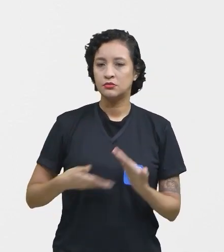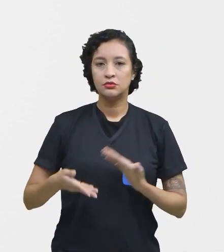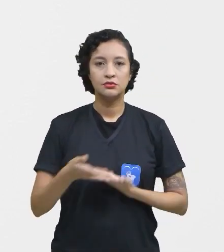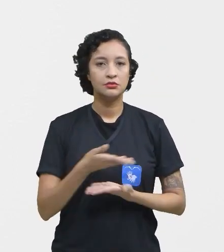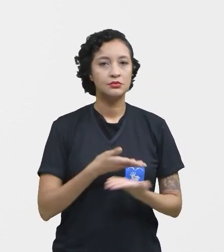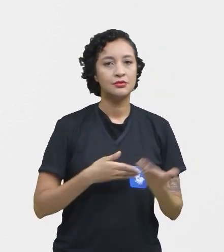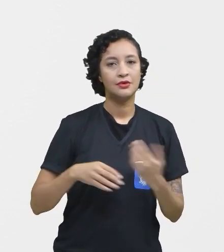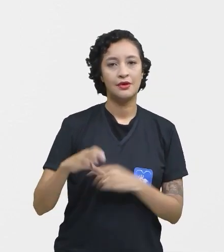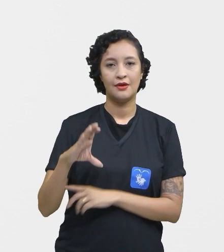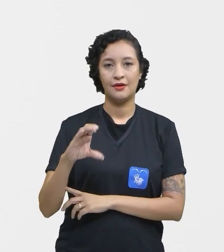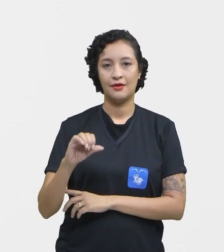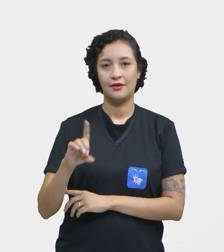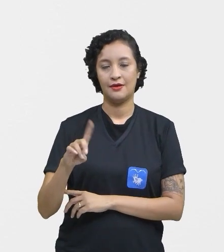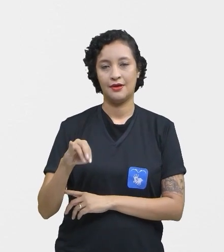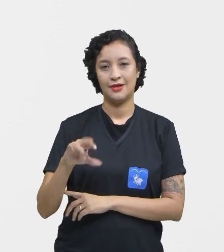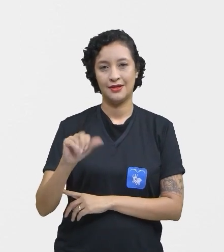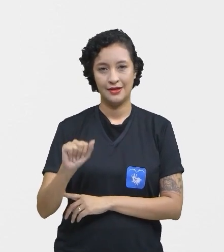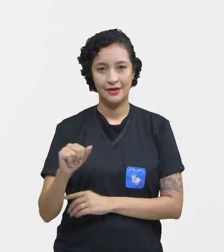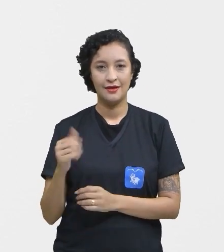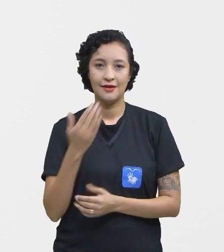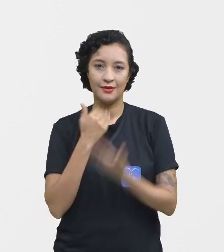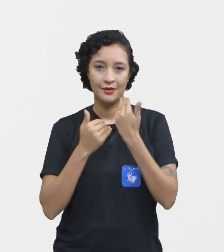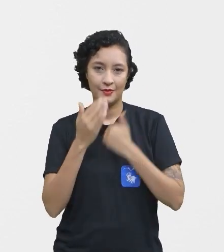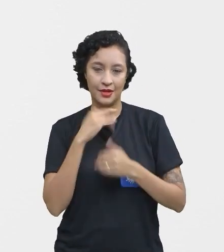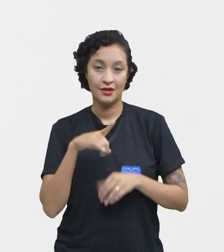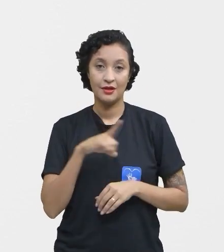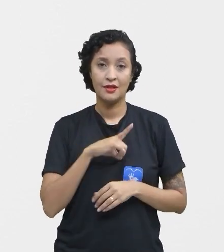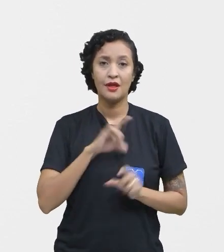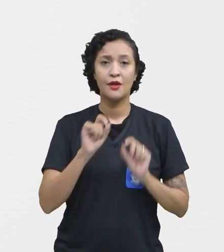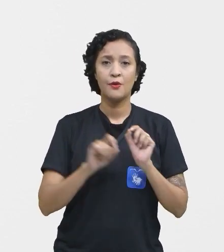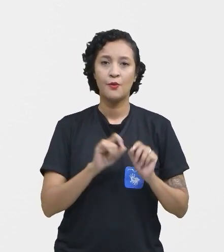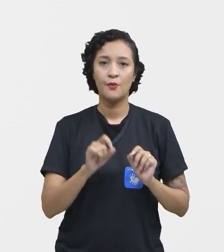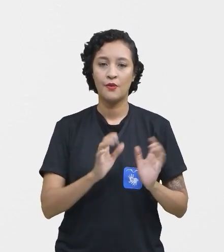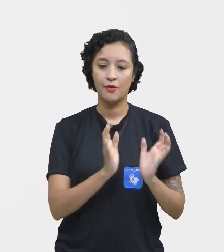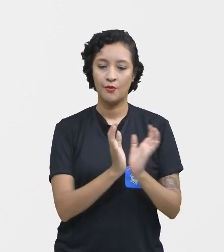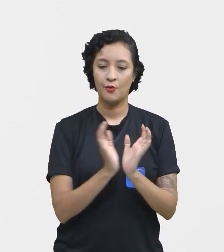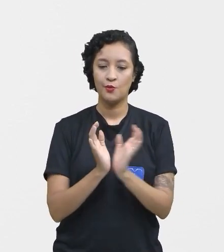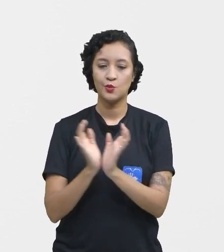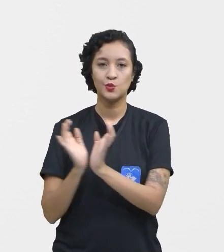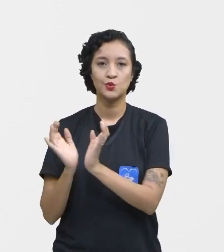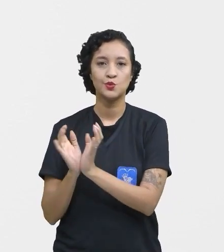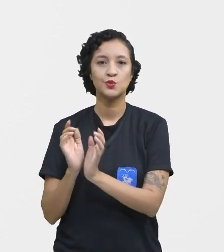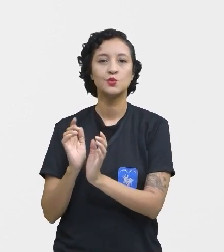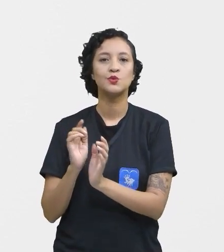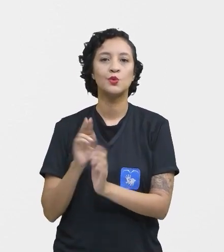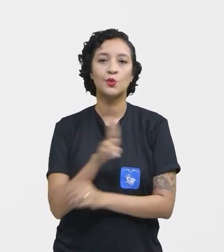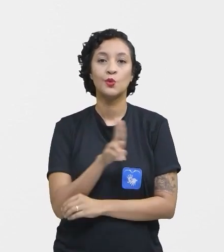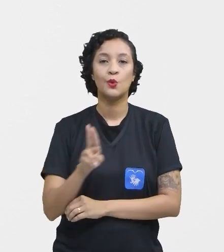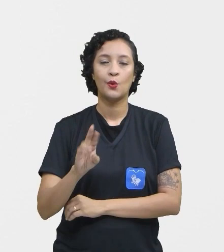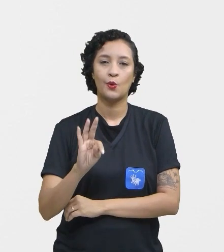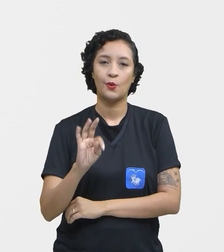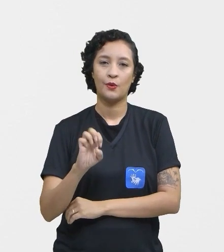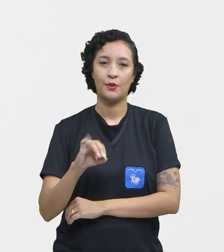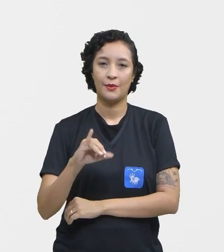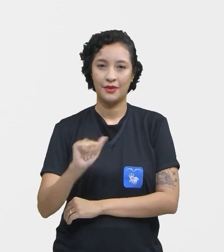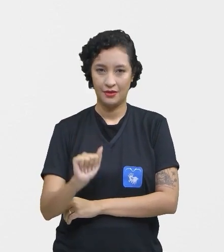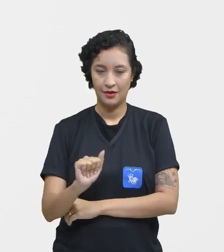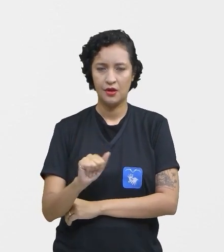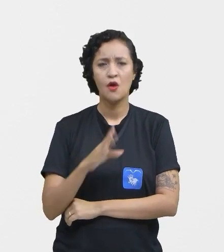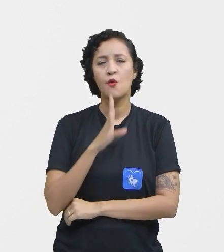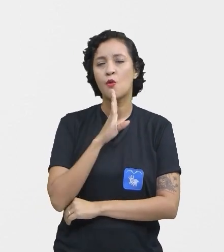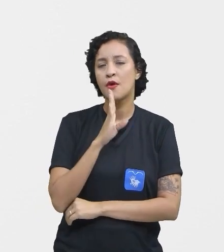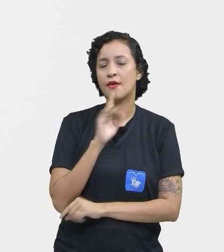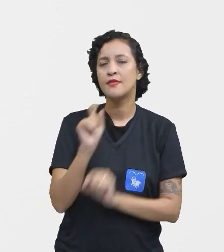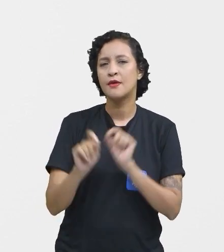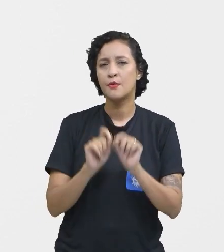cadeia alimentar. Existe um conjunto de cadeias alimentares, que são as teias, né? Conhecemos alguns ecossistemas